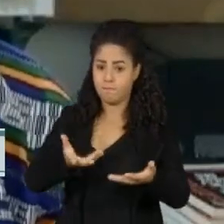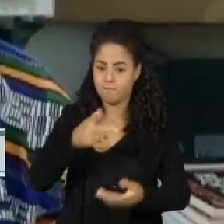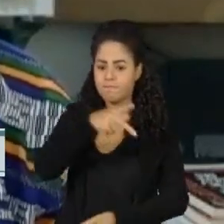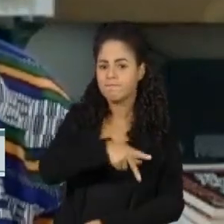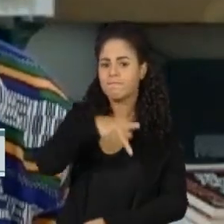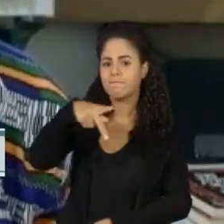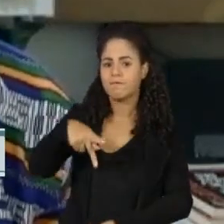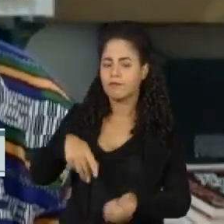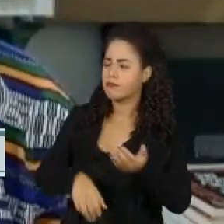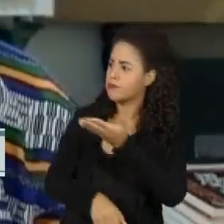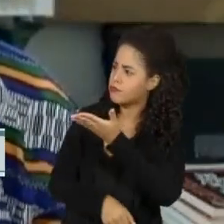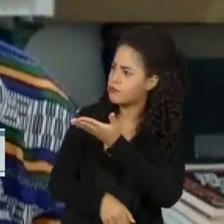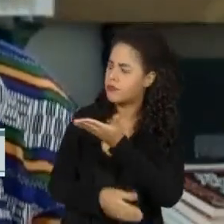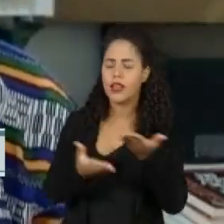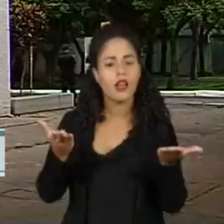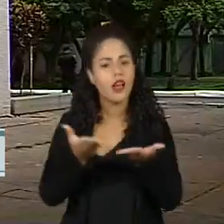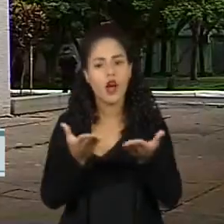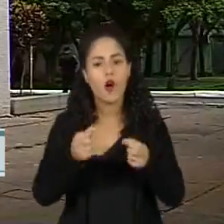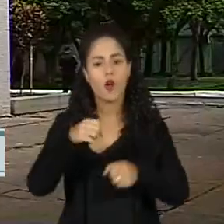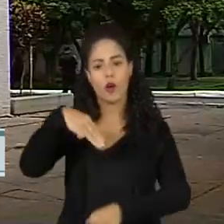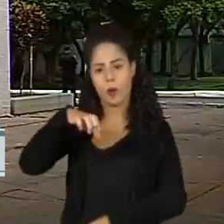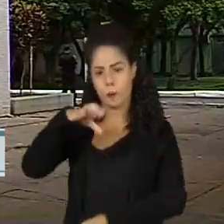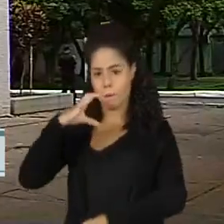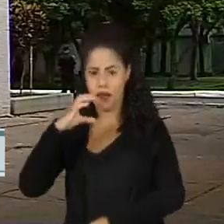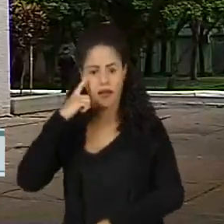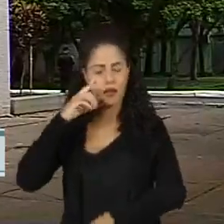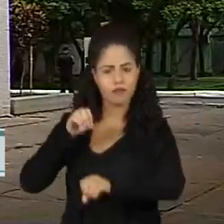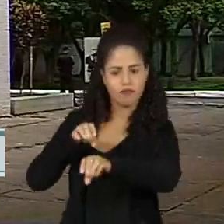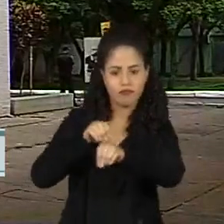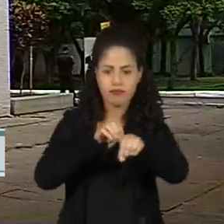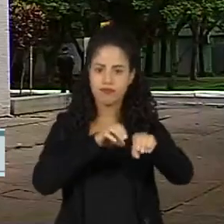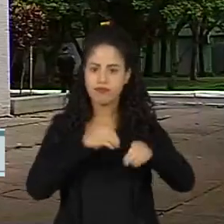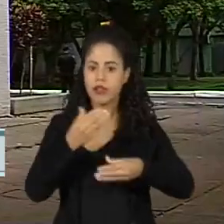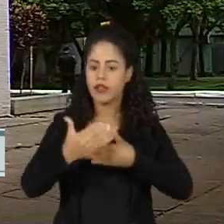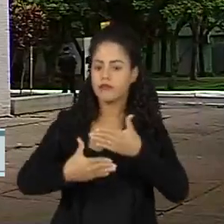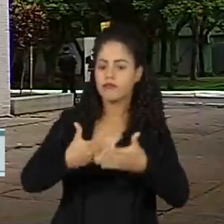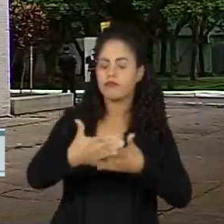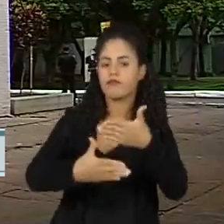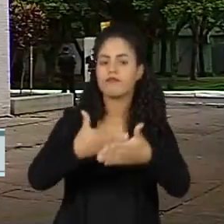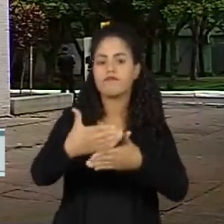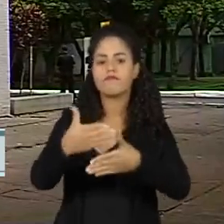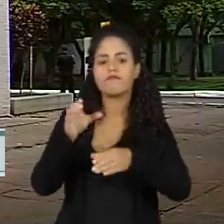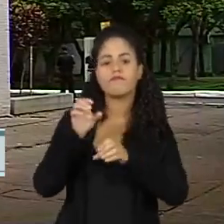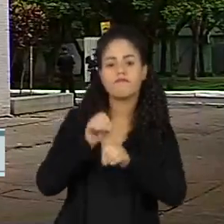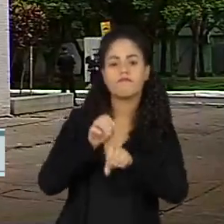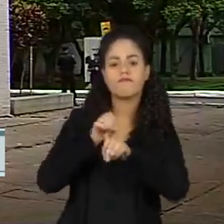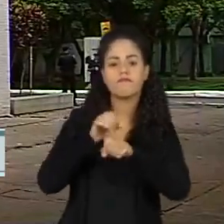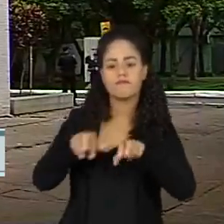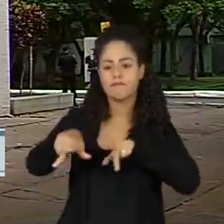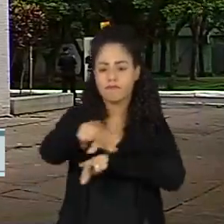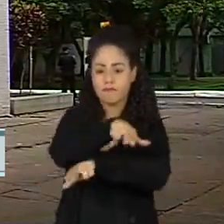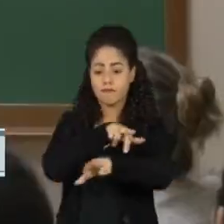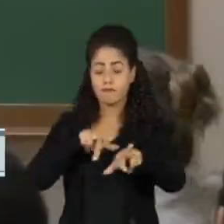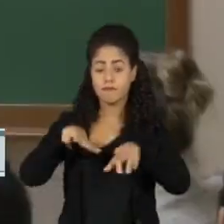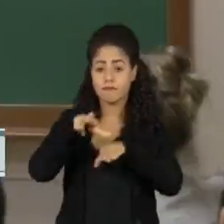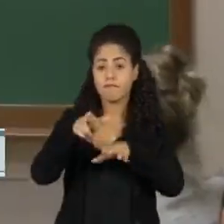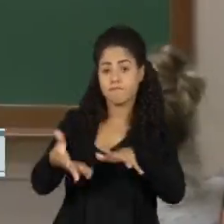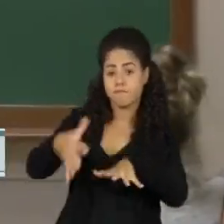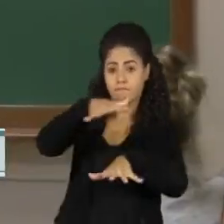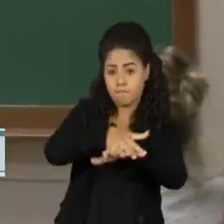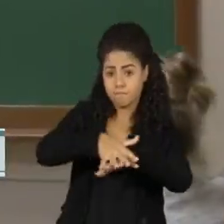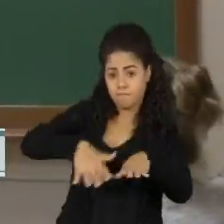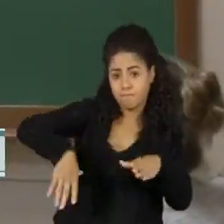com otimismo a recriação pelo MEC da Secretaria de Educação Continuada, Alfabetização, Diversidade e Inclusão,